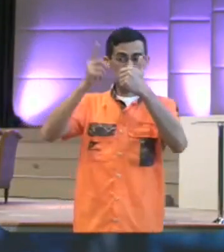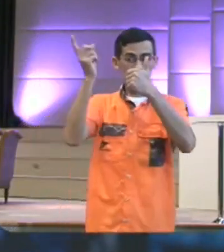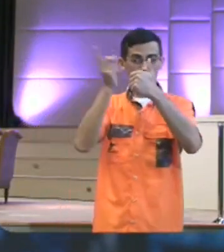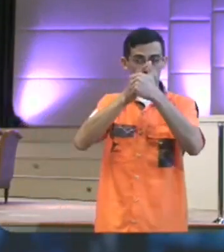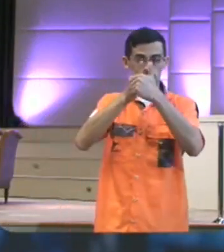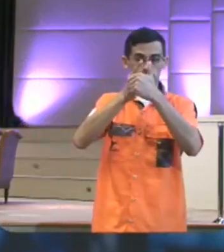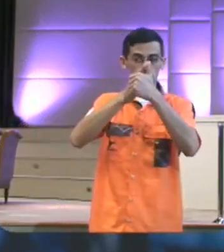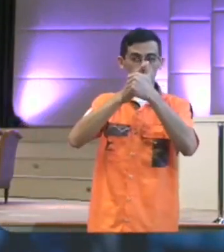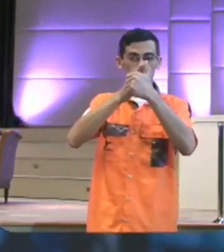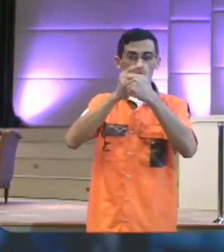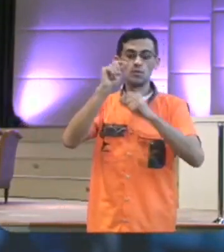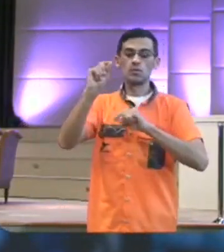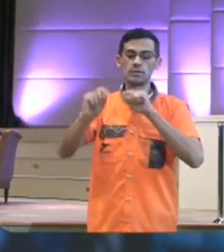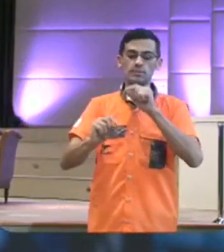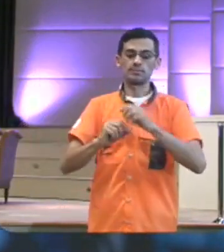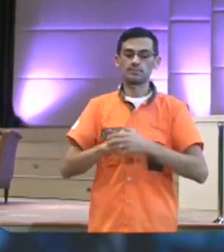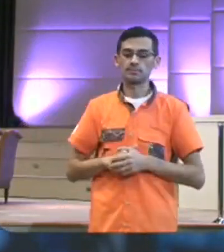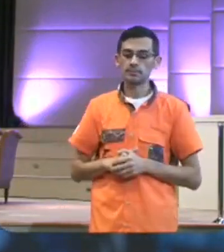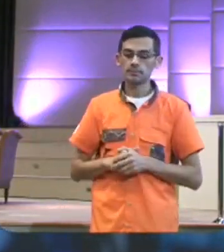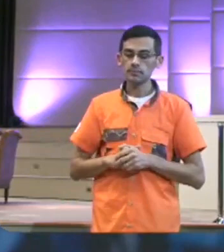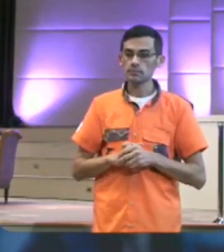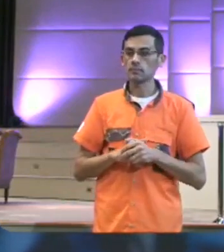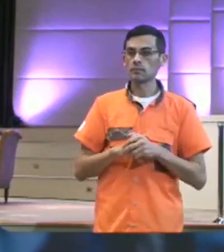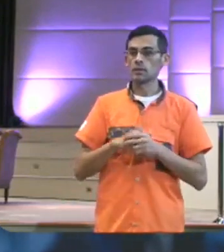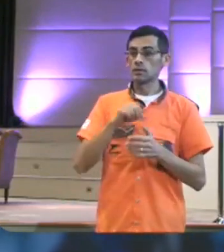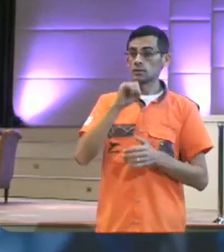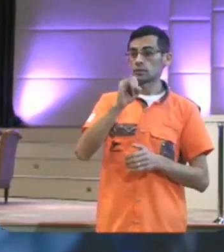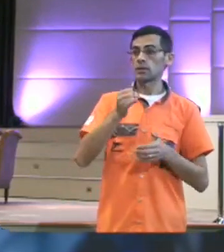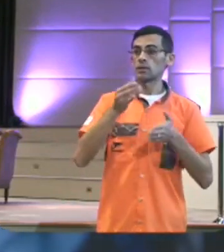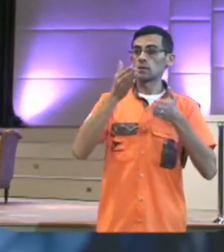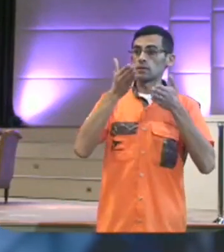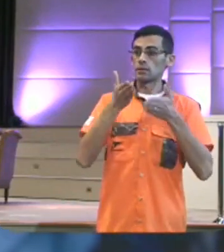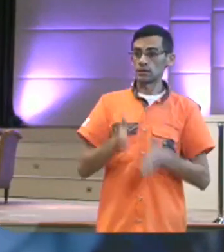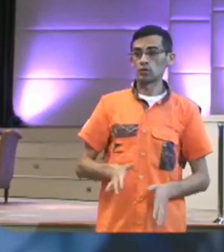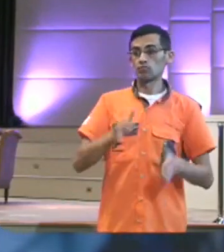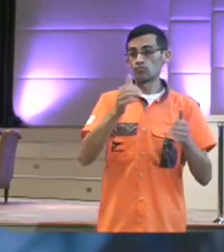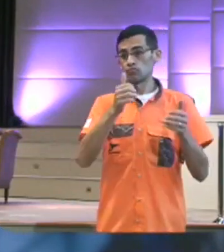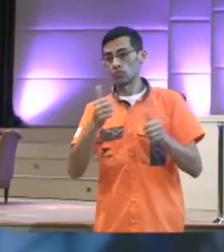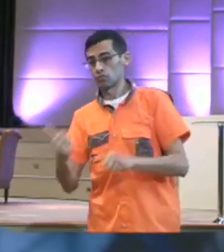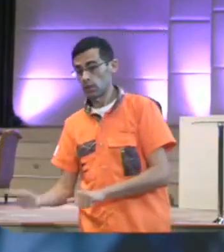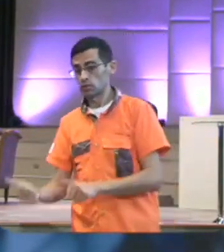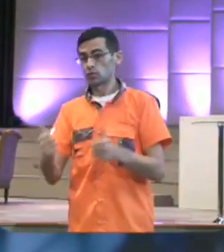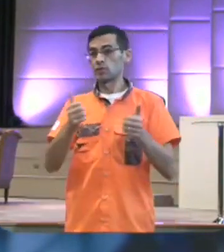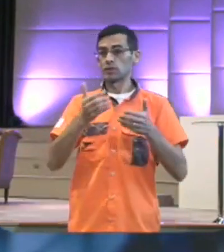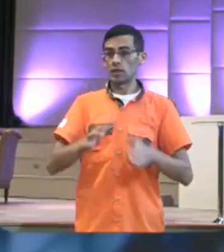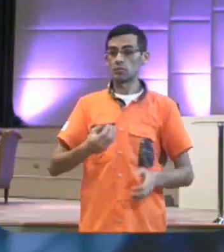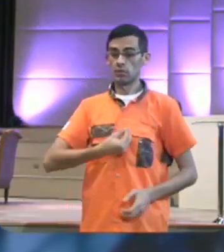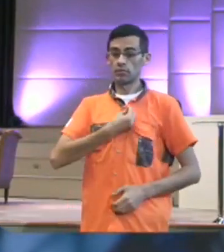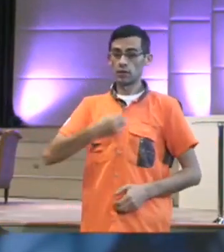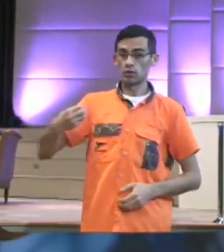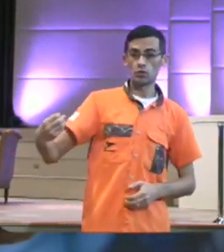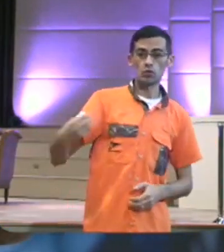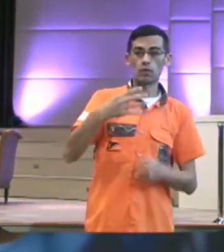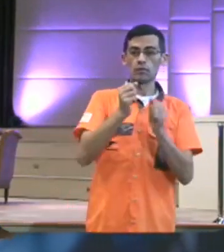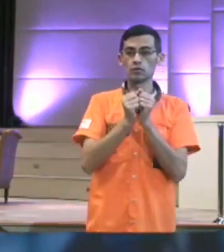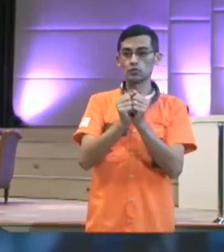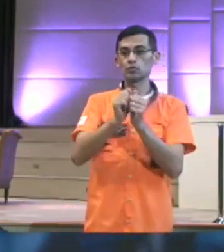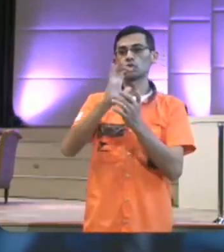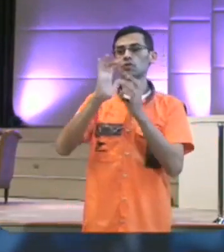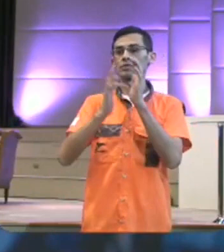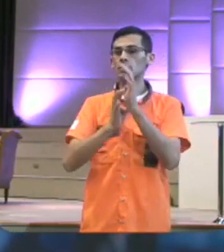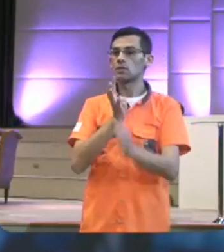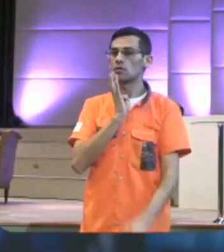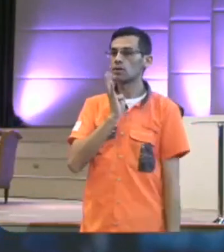razão é porque você, se você nasceu de novo em Cristo Jesus, você conhece